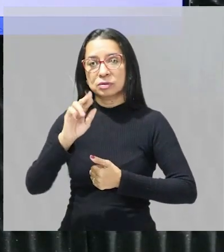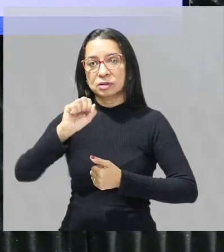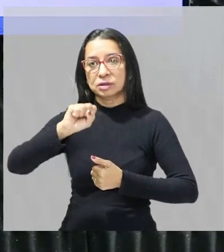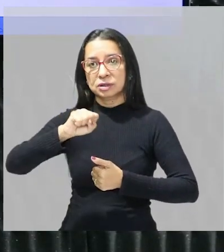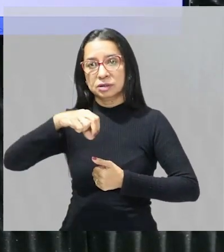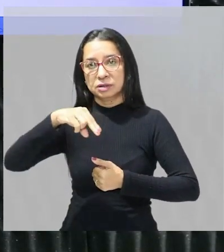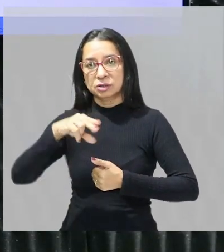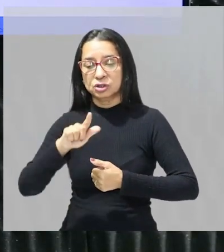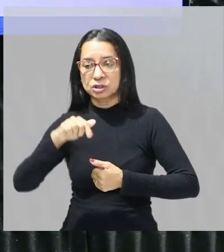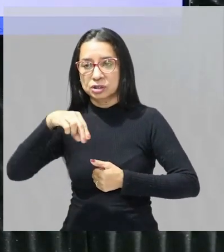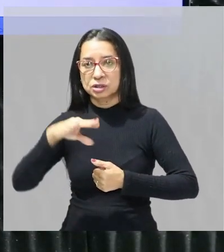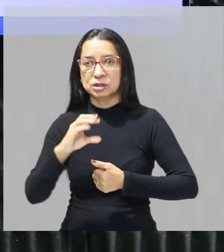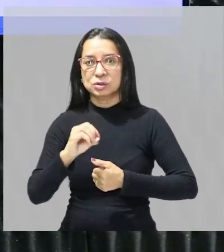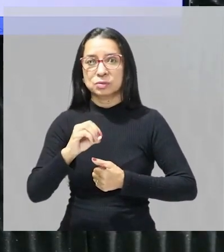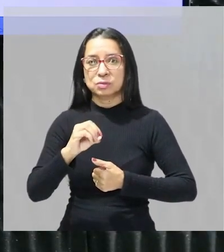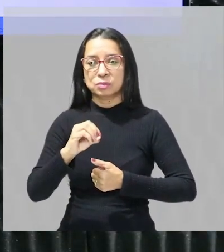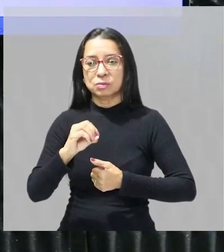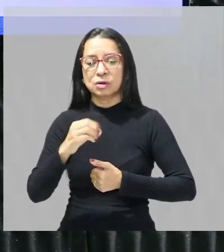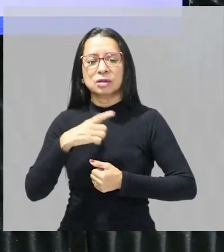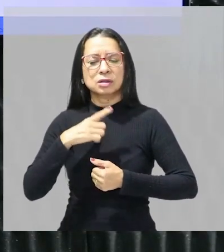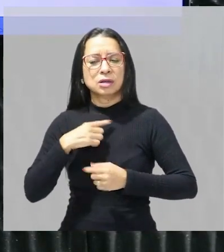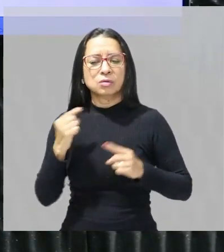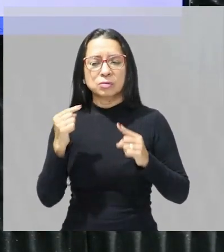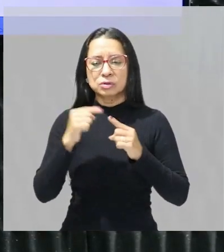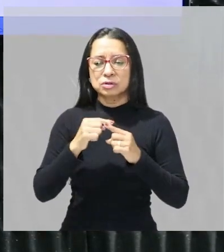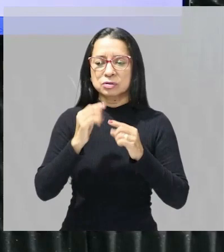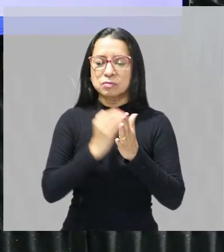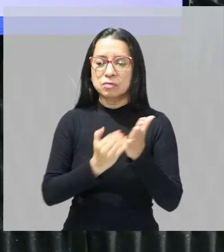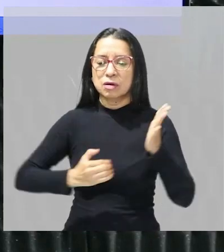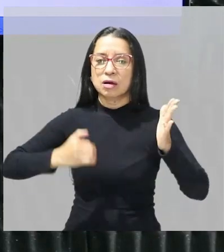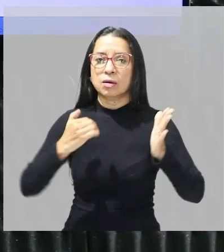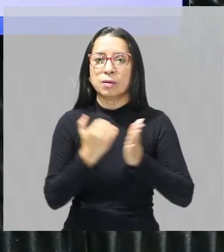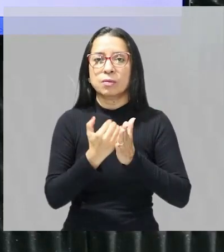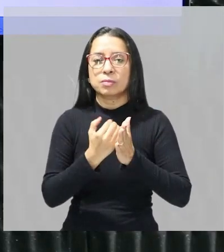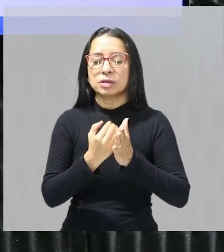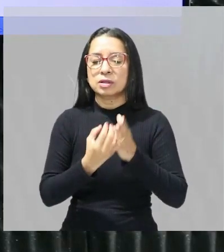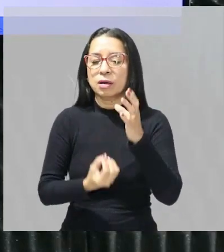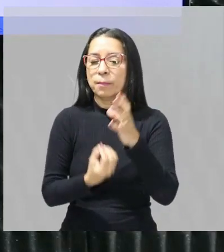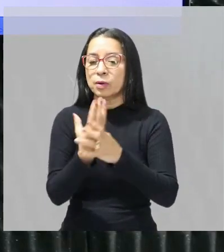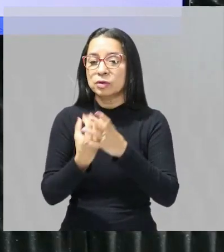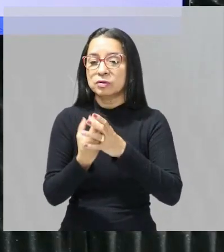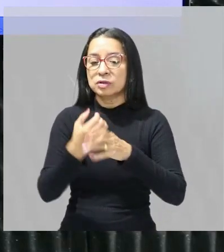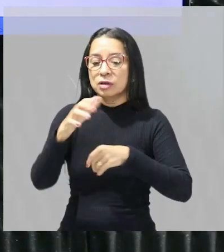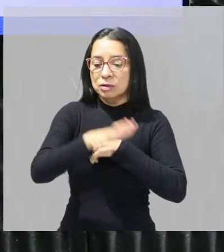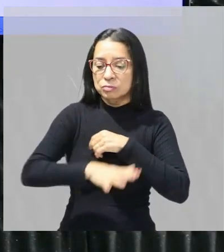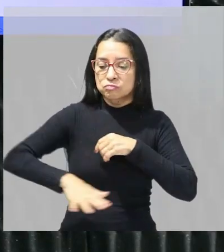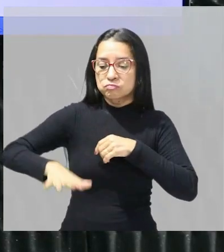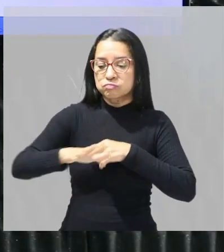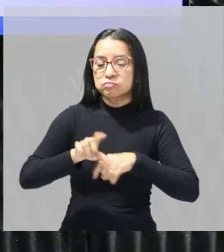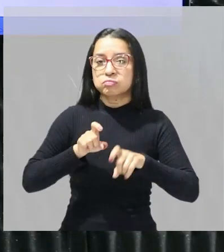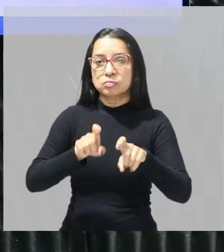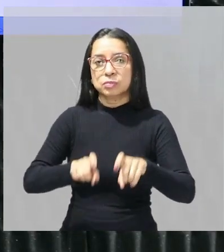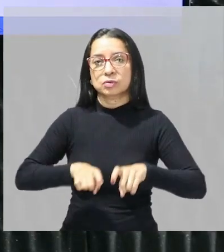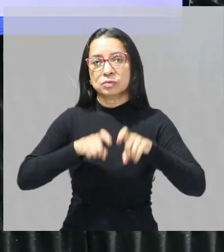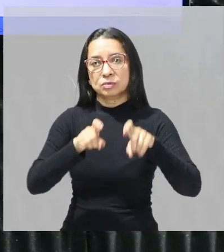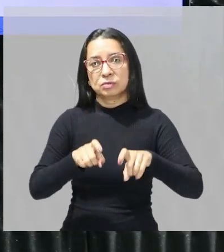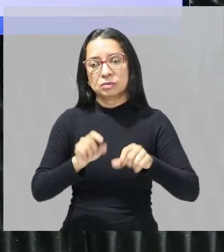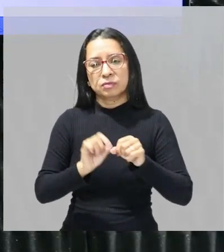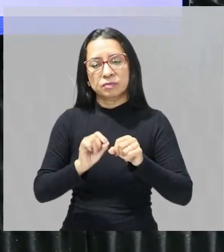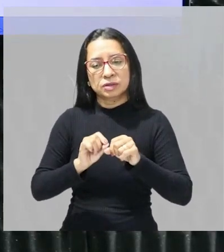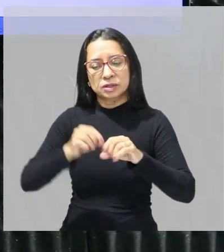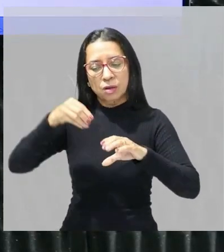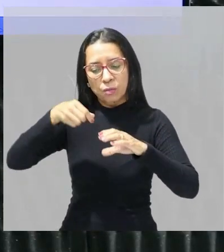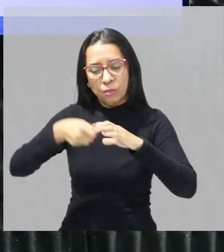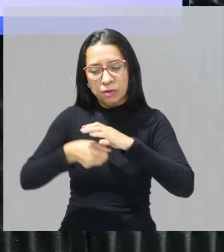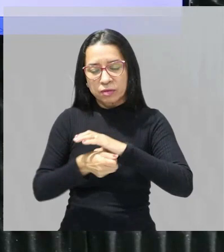aumentar a produtividade do campo, né? E, claro, quem vai aí estar inserido nessa Revolução Verde vai fazer um investimento financeiro alto e